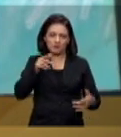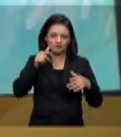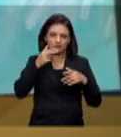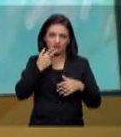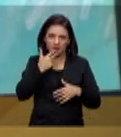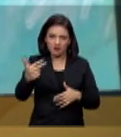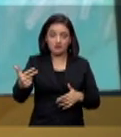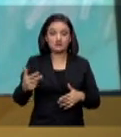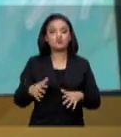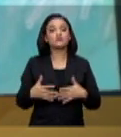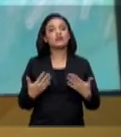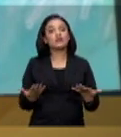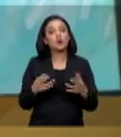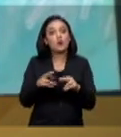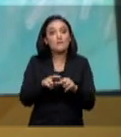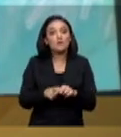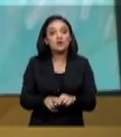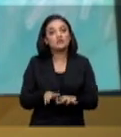vênias,